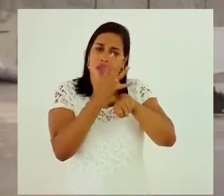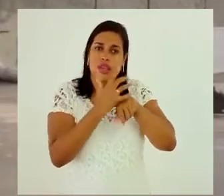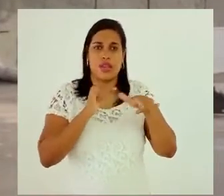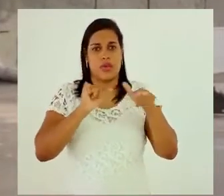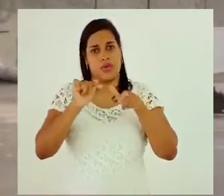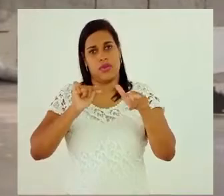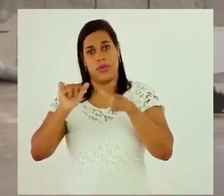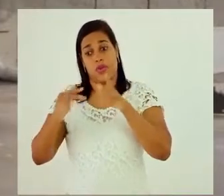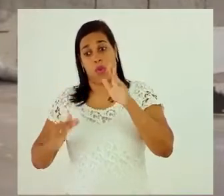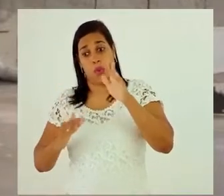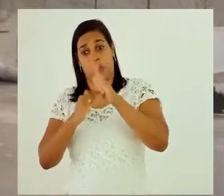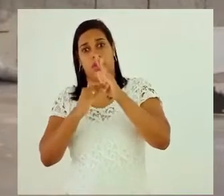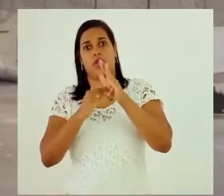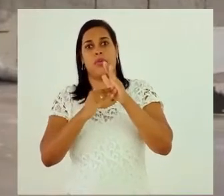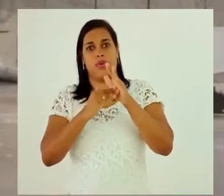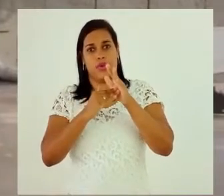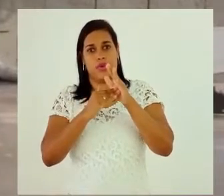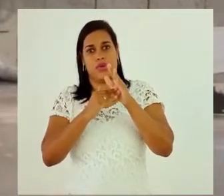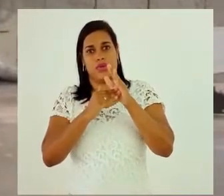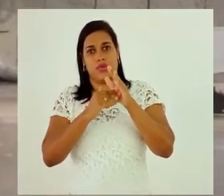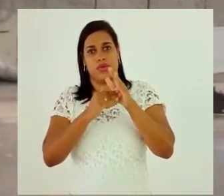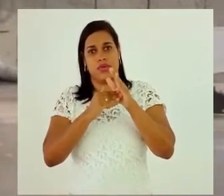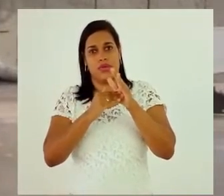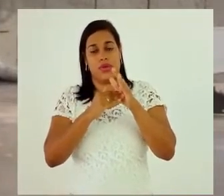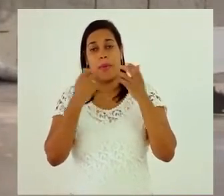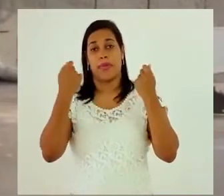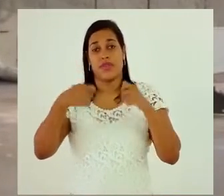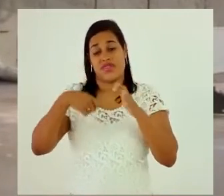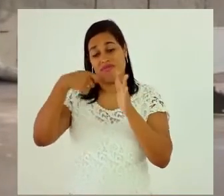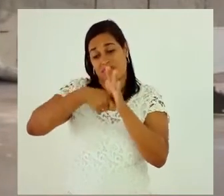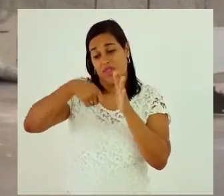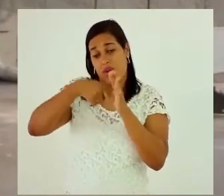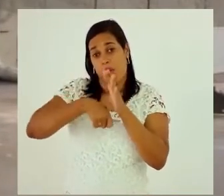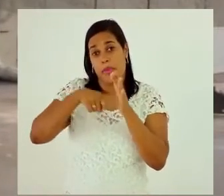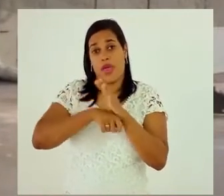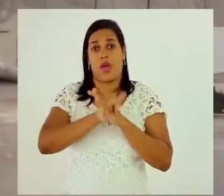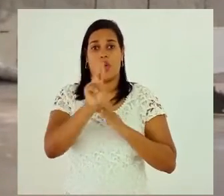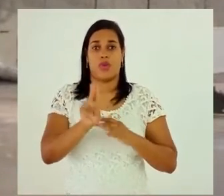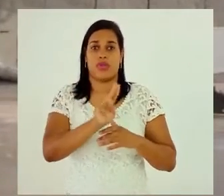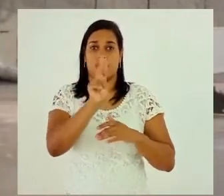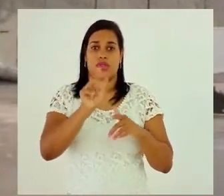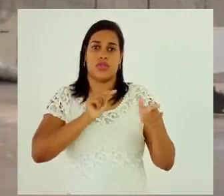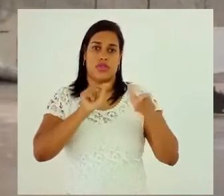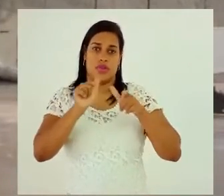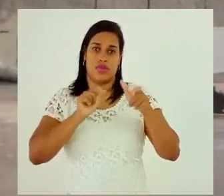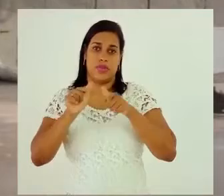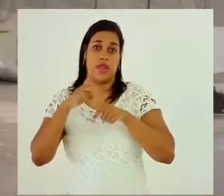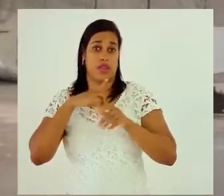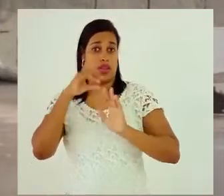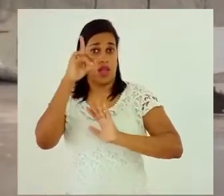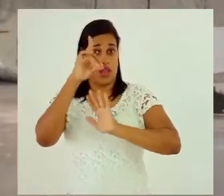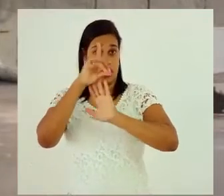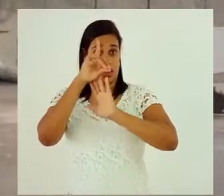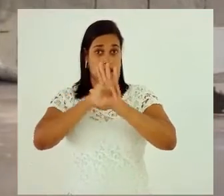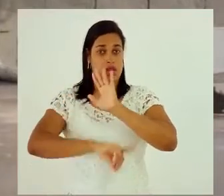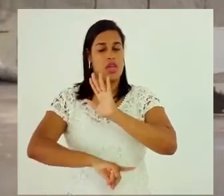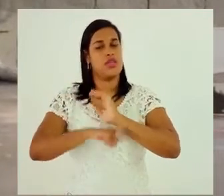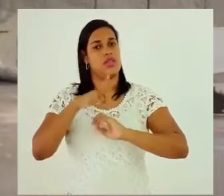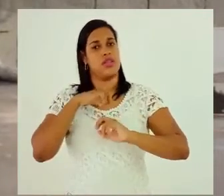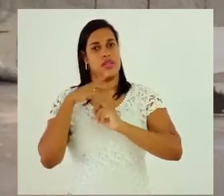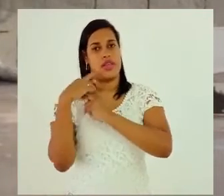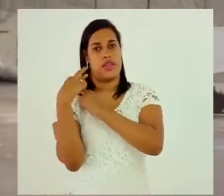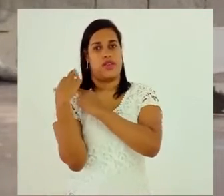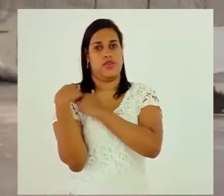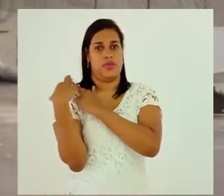E o último passo, um dos passos mais chatos, é cobrar a utilização do trabalhador. Ele tem direitos, mas eles têm responsabilidade